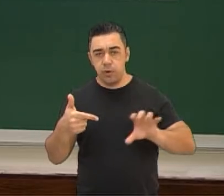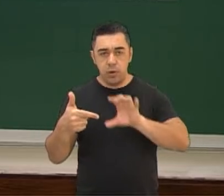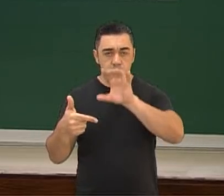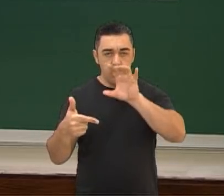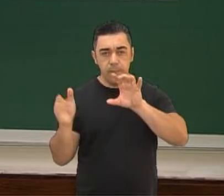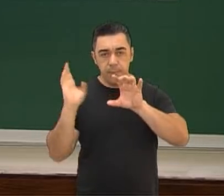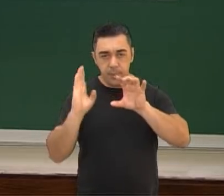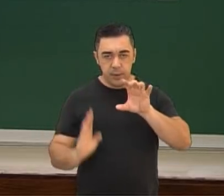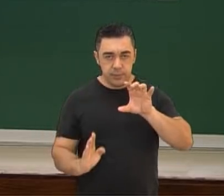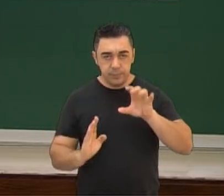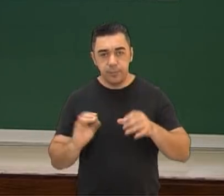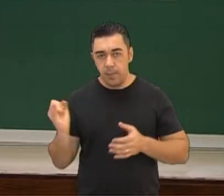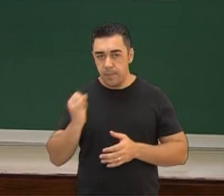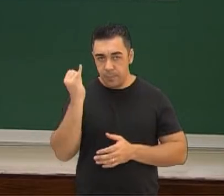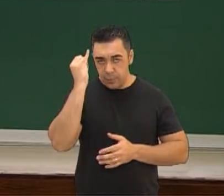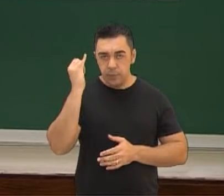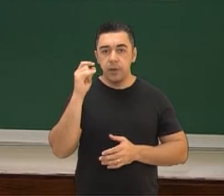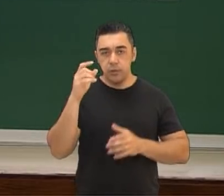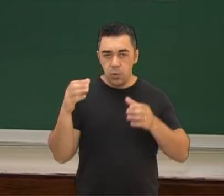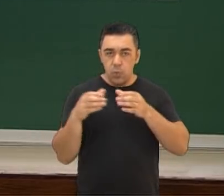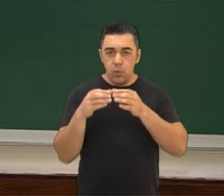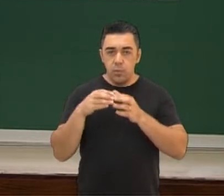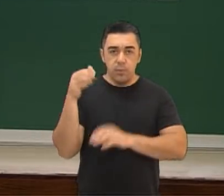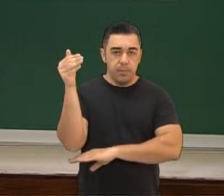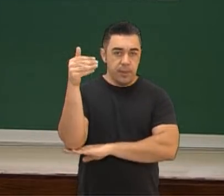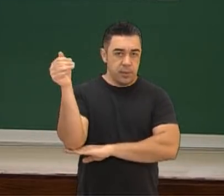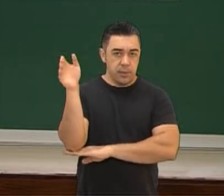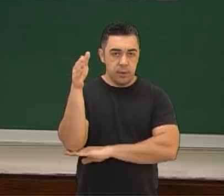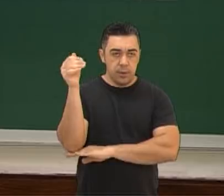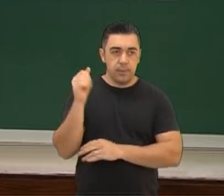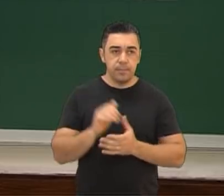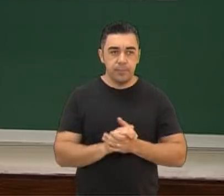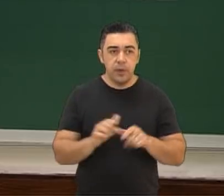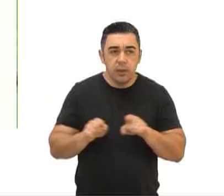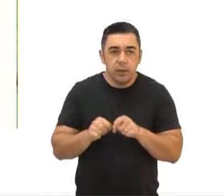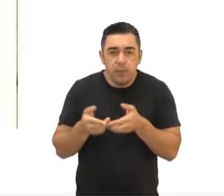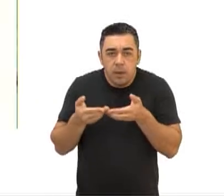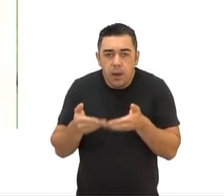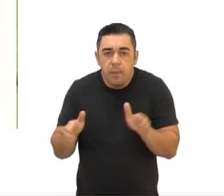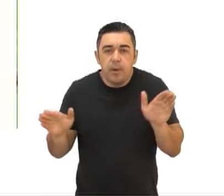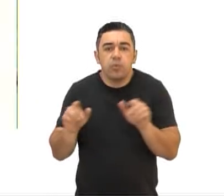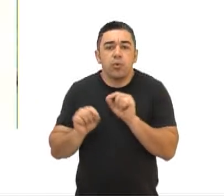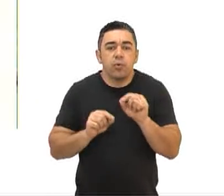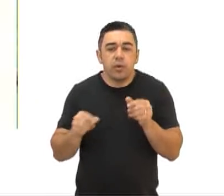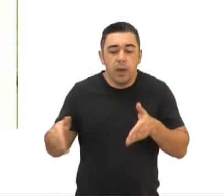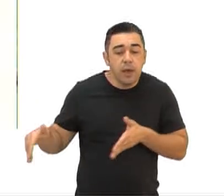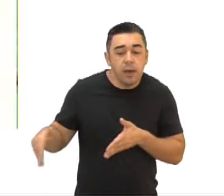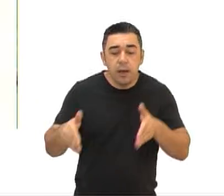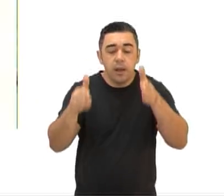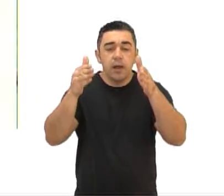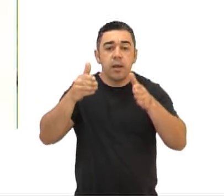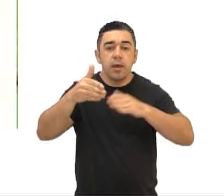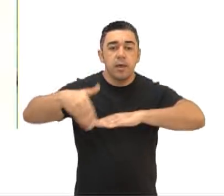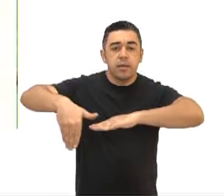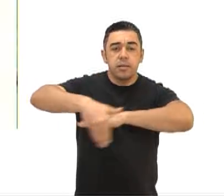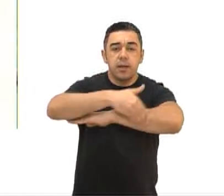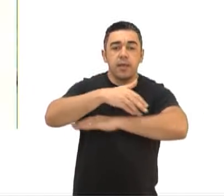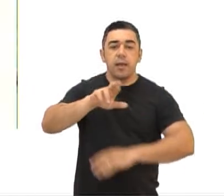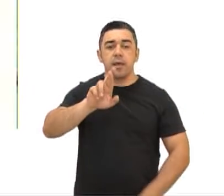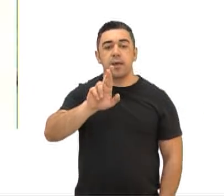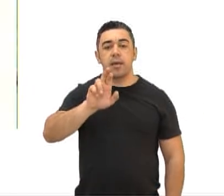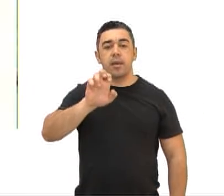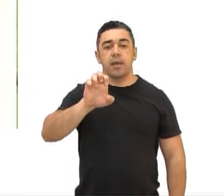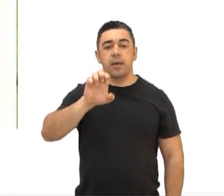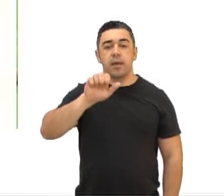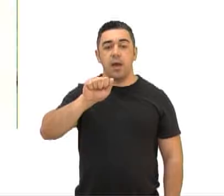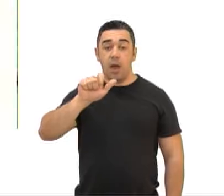Então, a importância ali das bandeiras. Também a abertura da Estrada Real. Quando que acontece este fenômeno